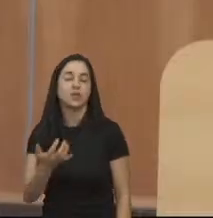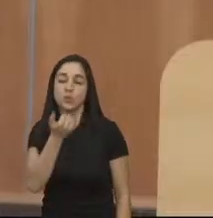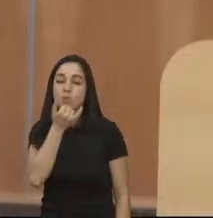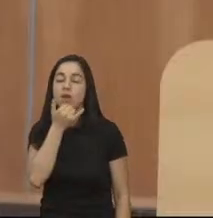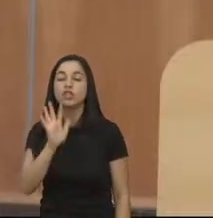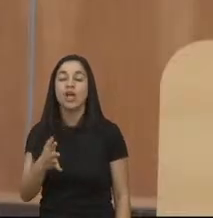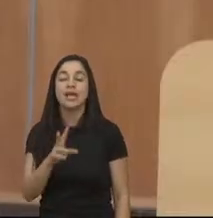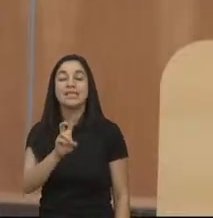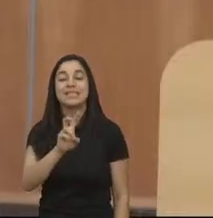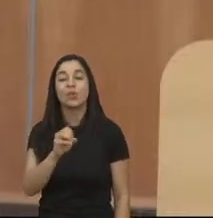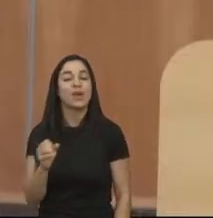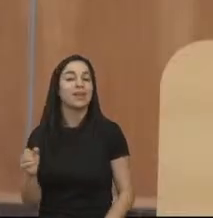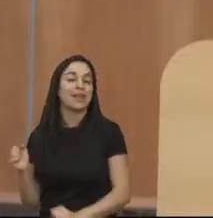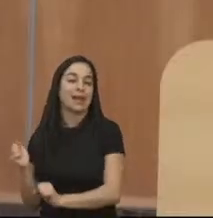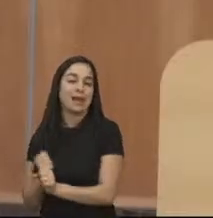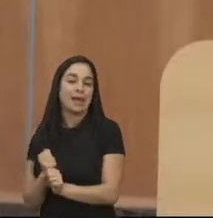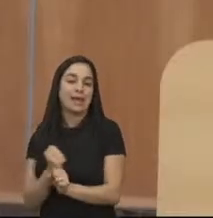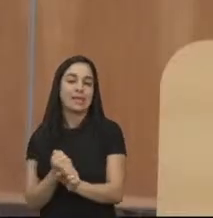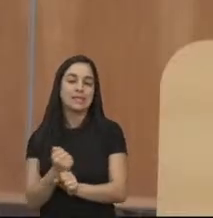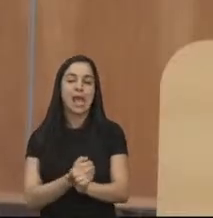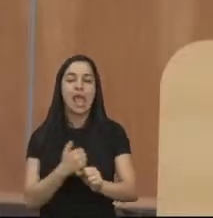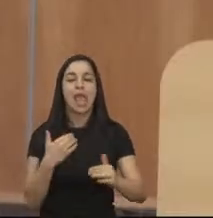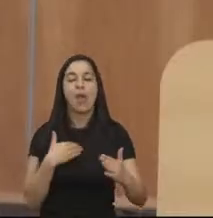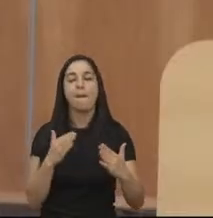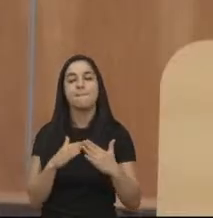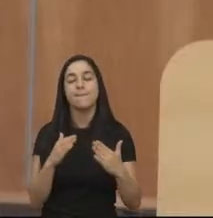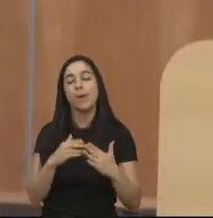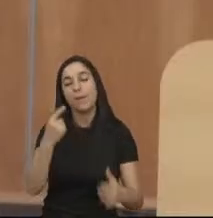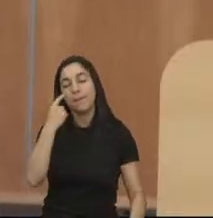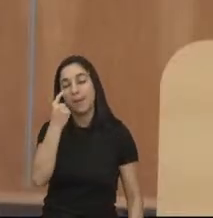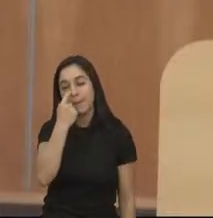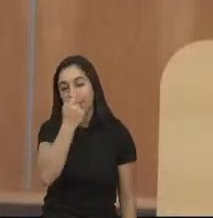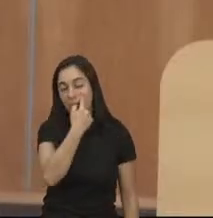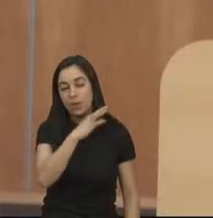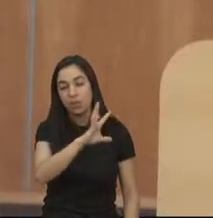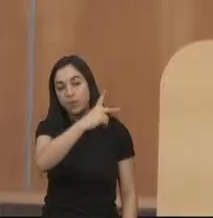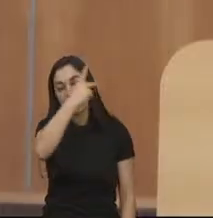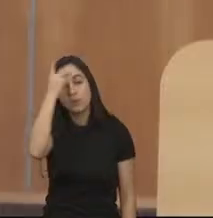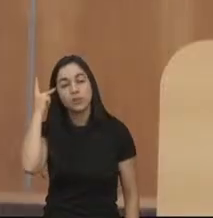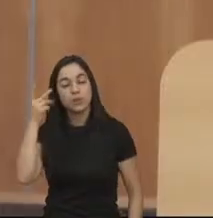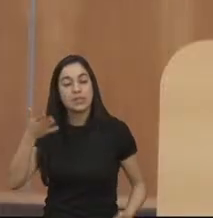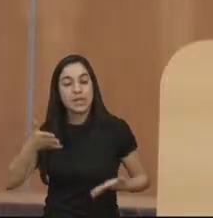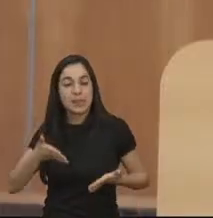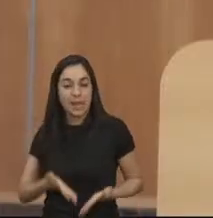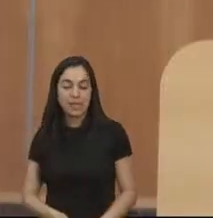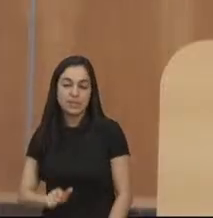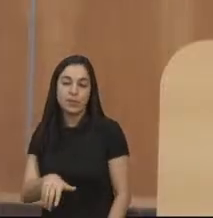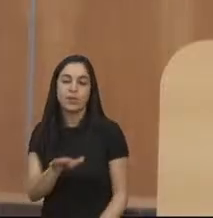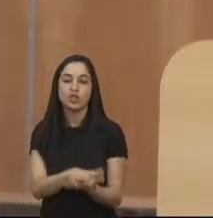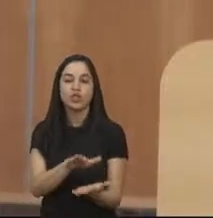todos os idosos que estão vendo aí, que nasceu na cidade de Jacareí e que veio do lado de